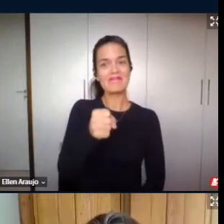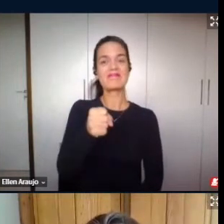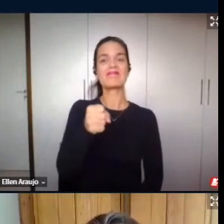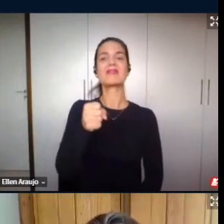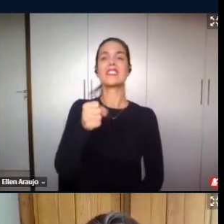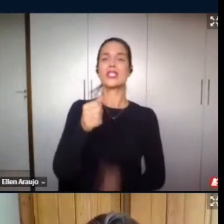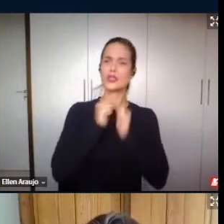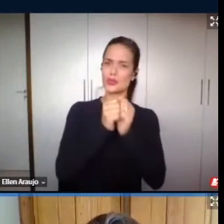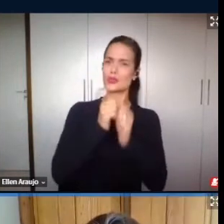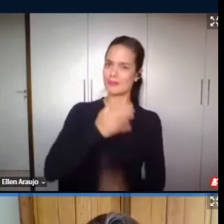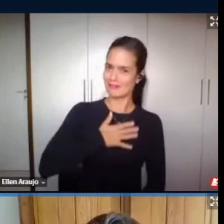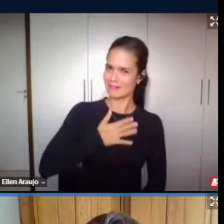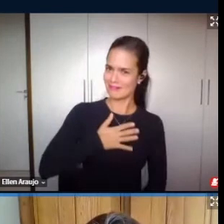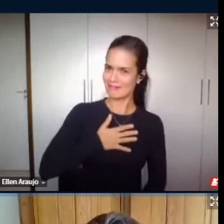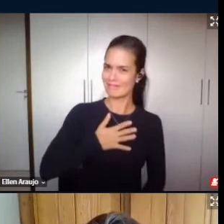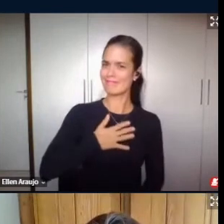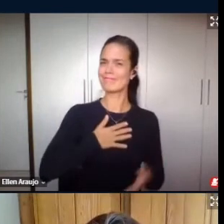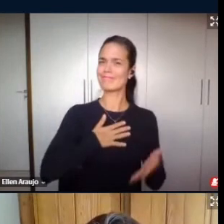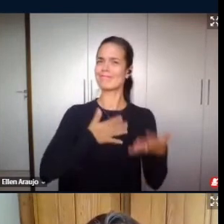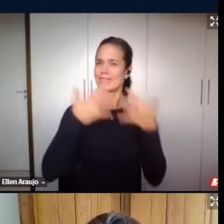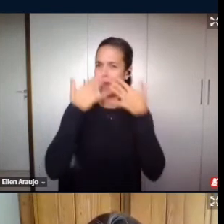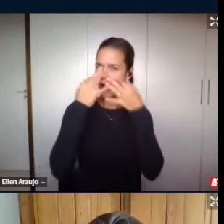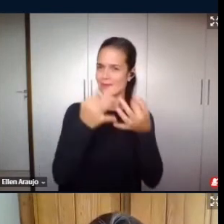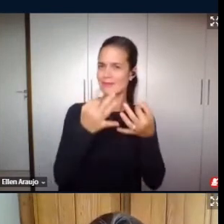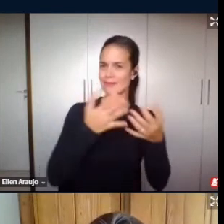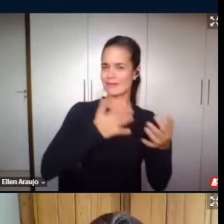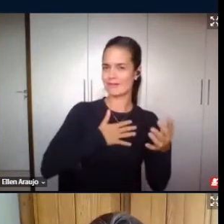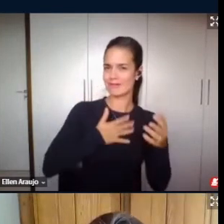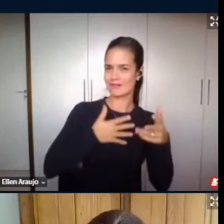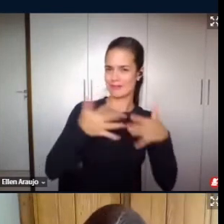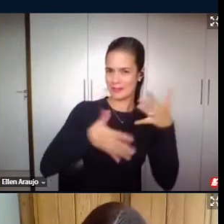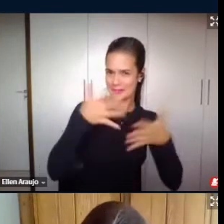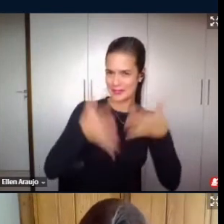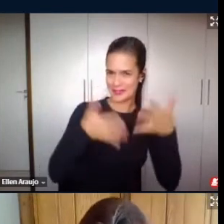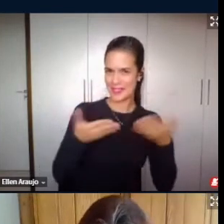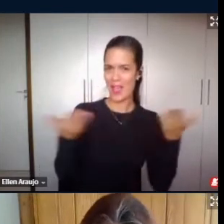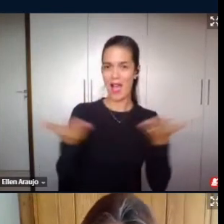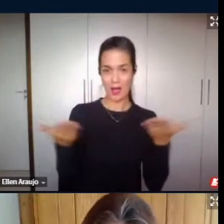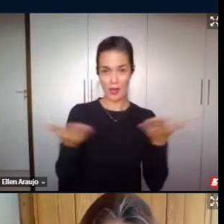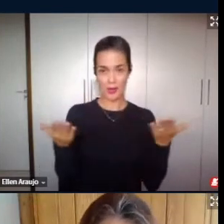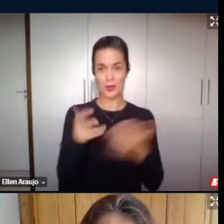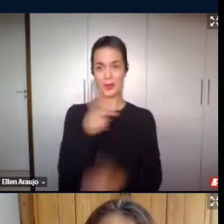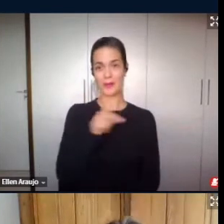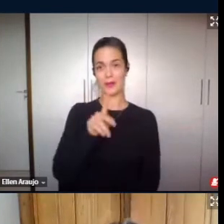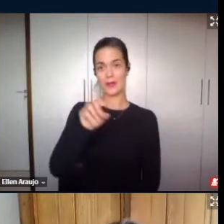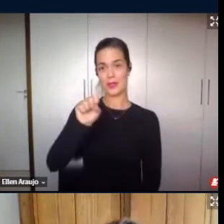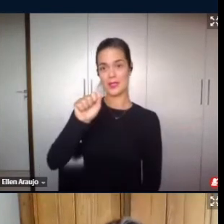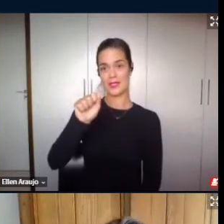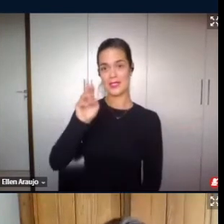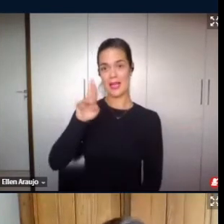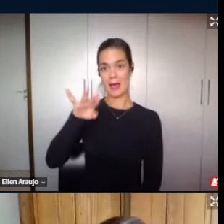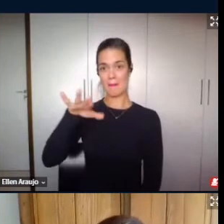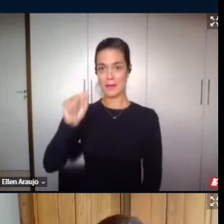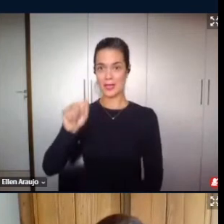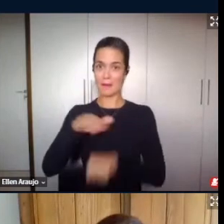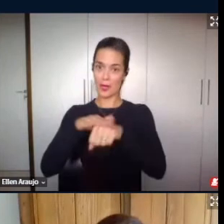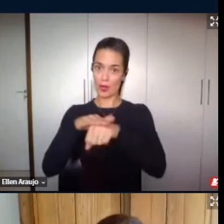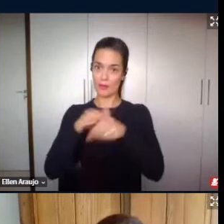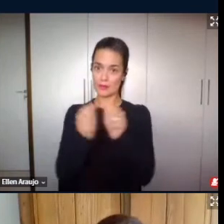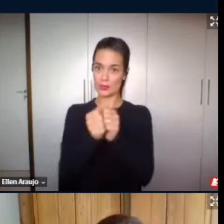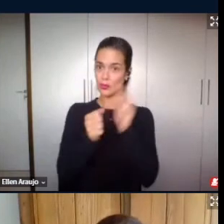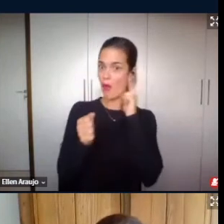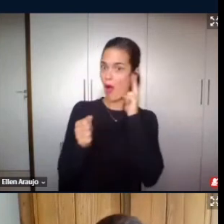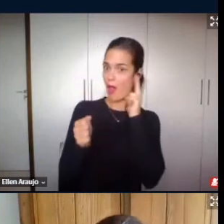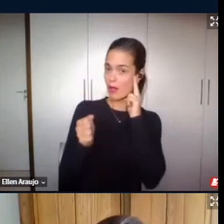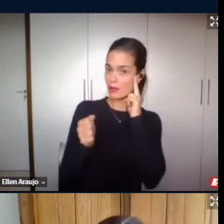trabalho, o trabalho de outros colegas que trabalham com a língua de sinais. Eu passo, então, professora Sabrina, a palavra para conversar com o Alex. Aí